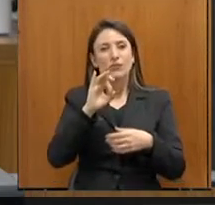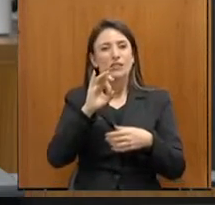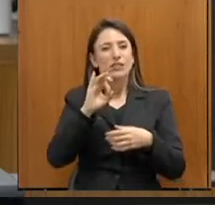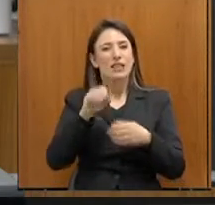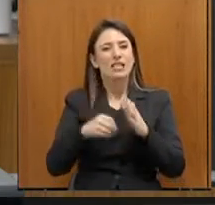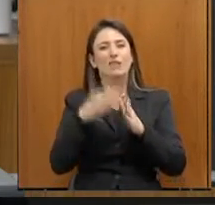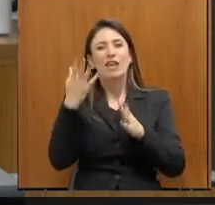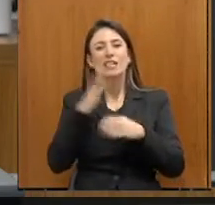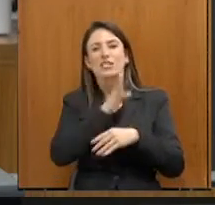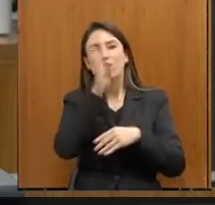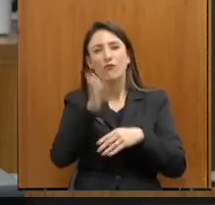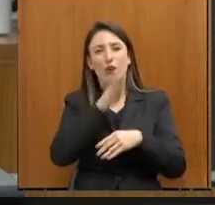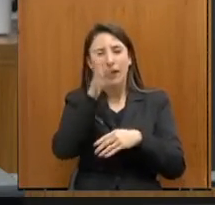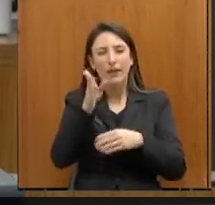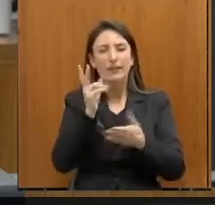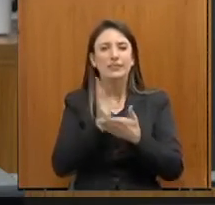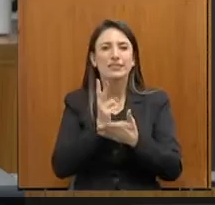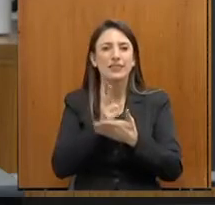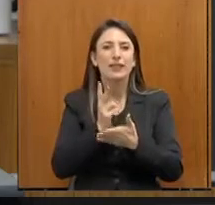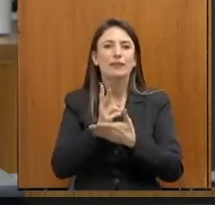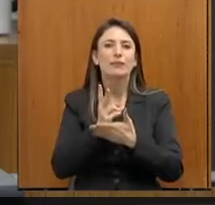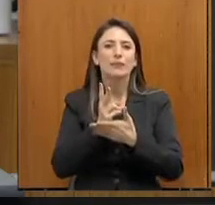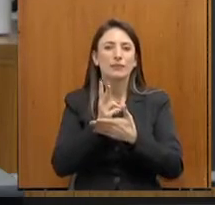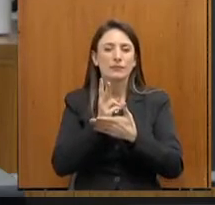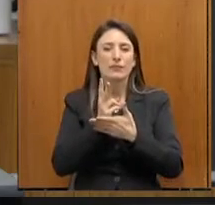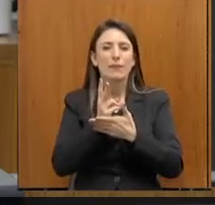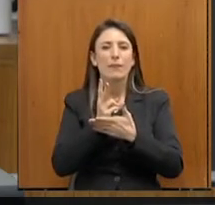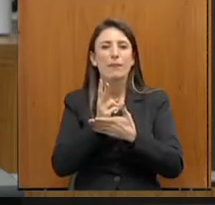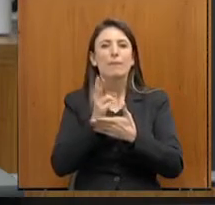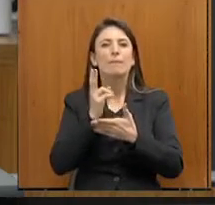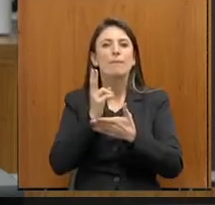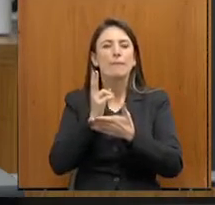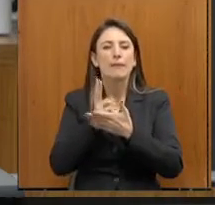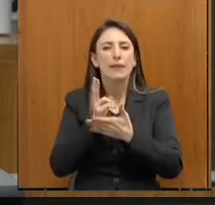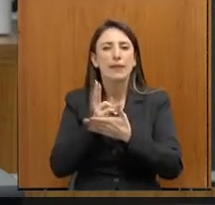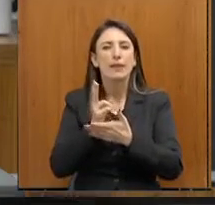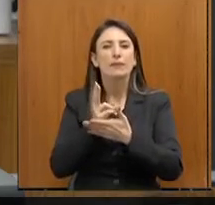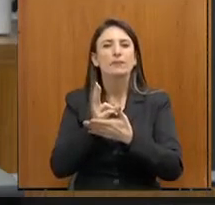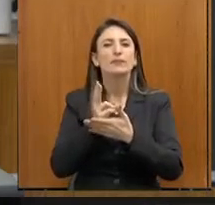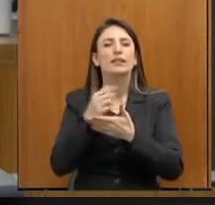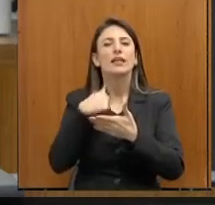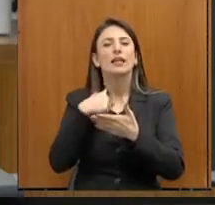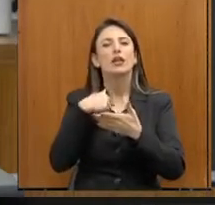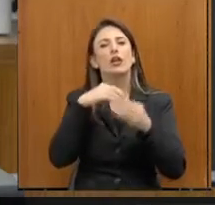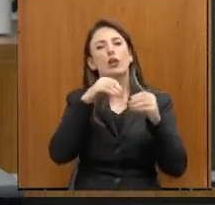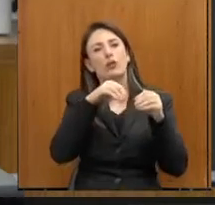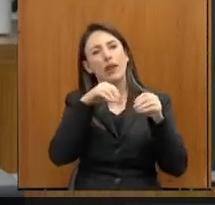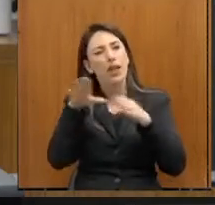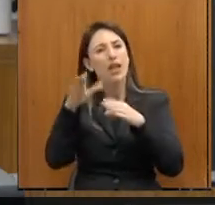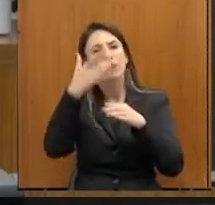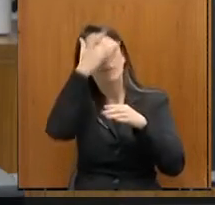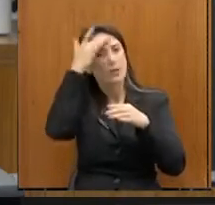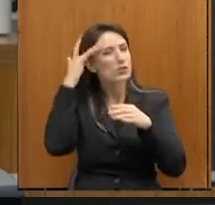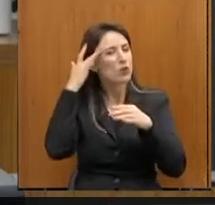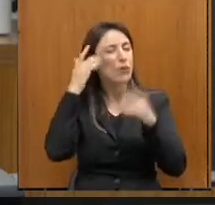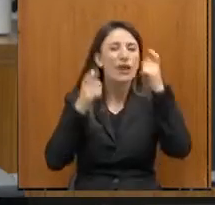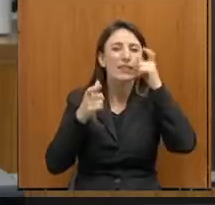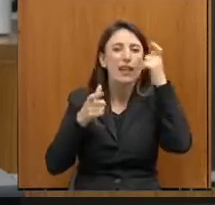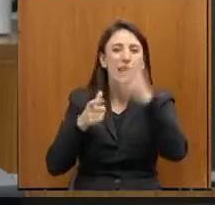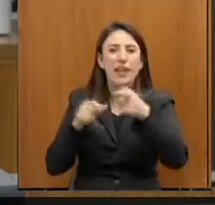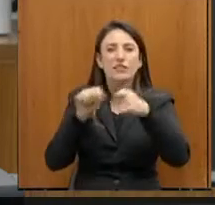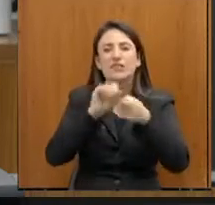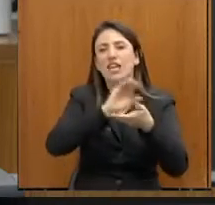ele sabe levando né pessoas da região e primeiro que querem investir na nossa região